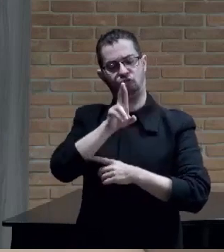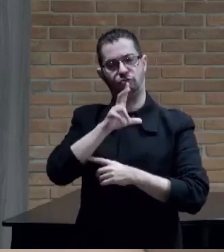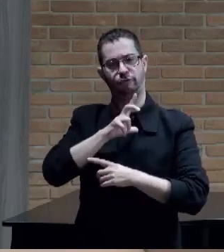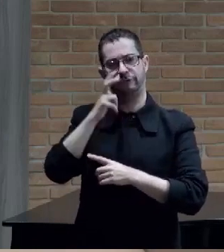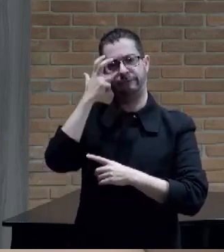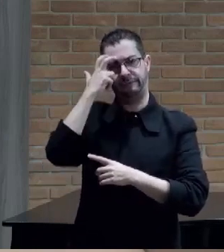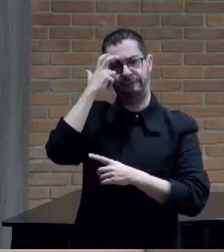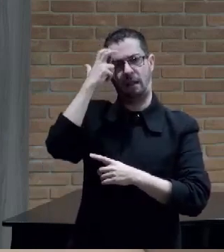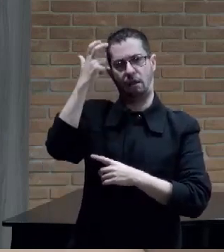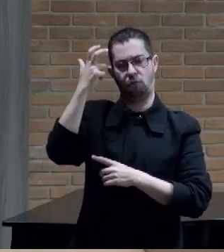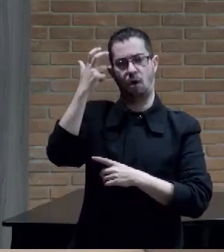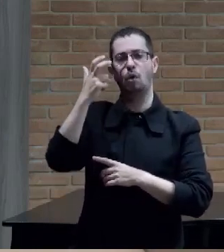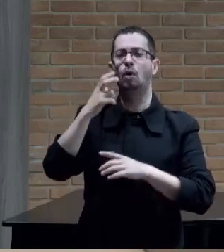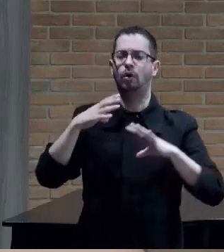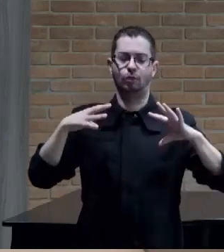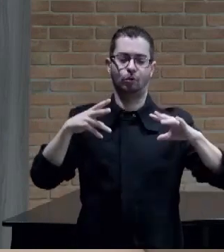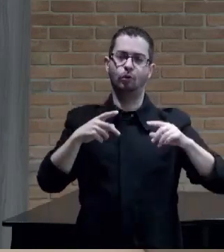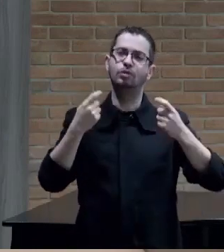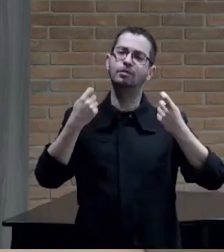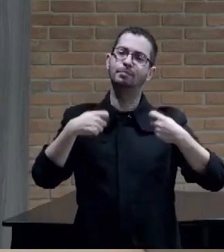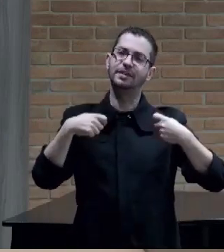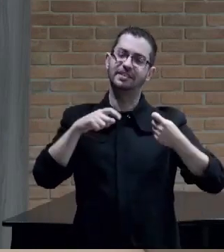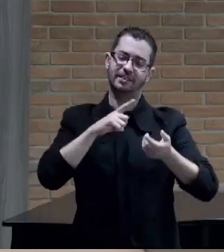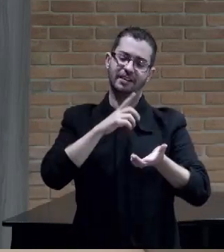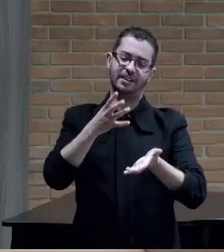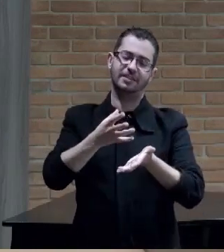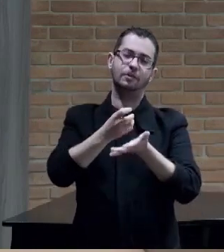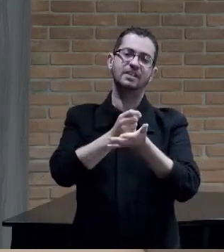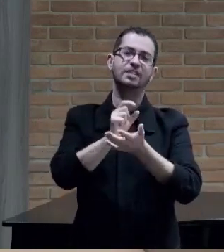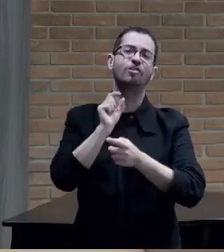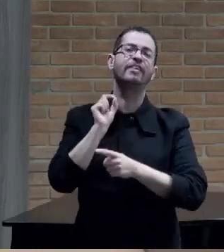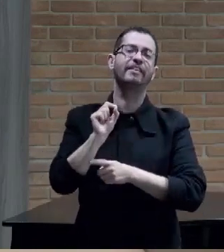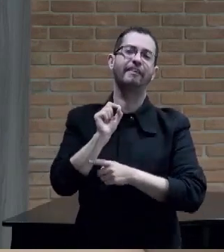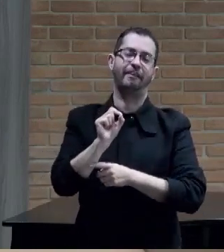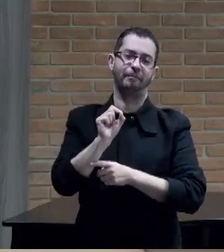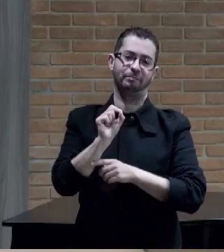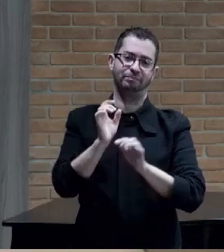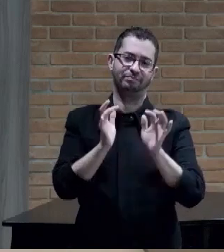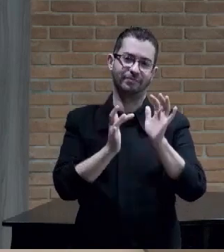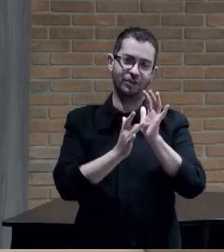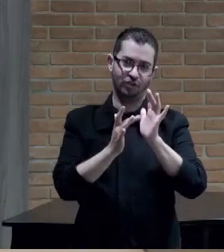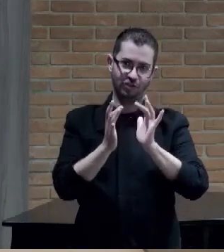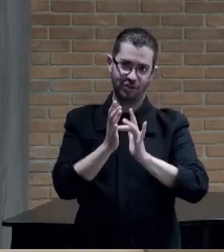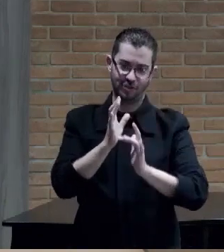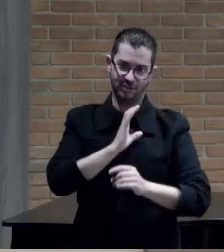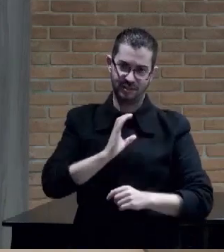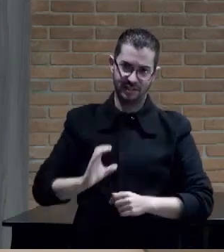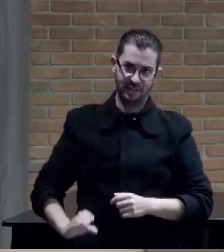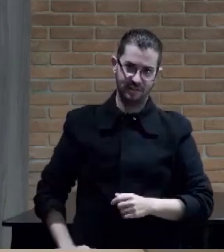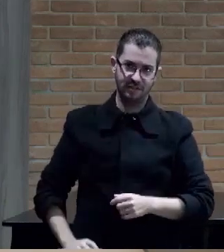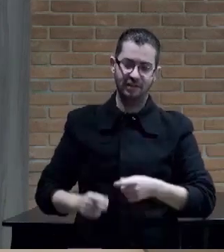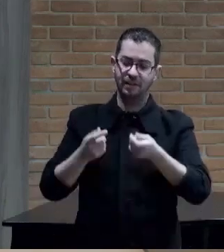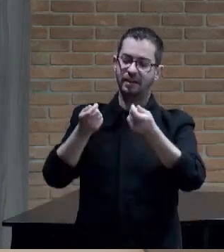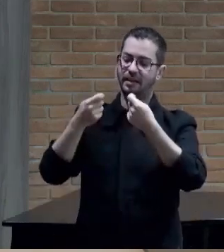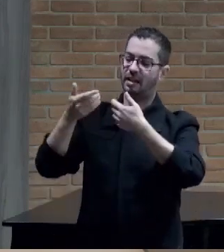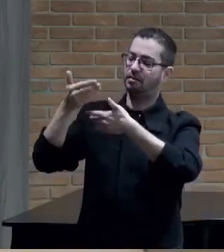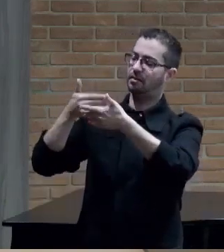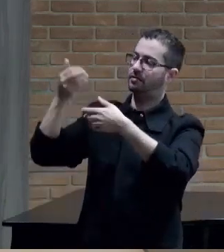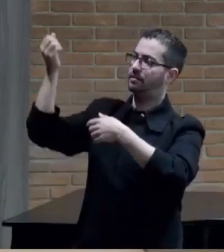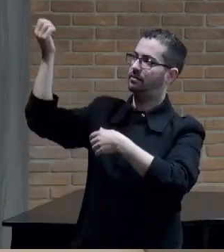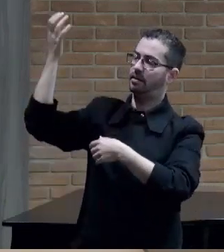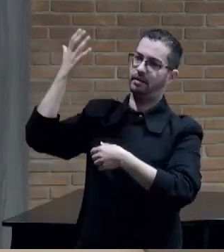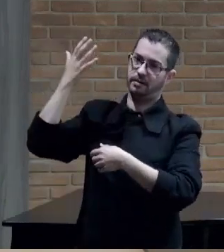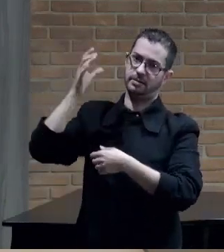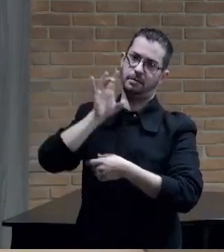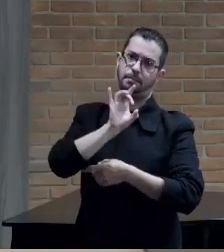todos precisam da salvação em Cristo. E ela é dada pela graça por meio da fé a